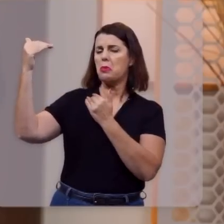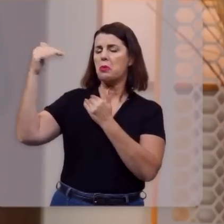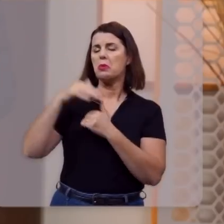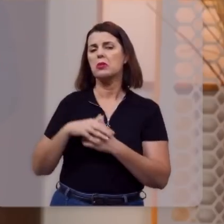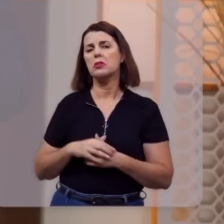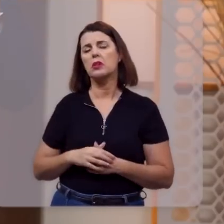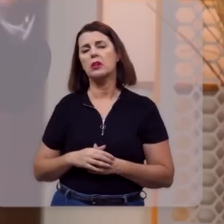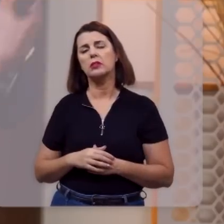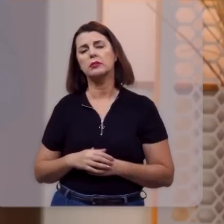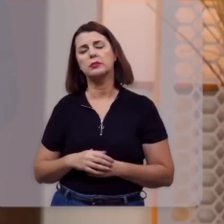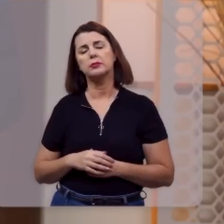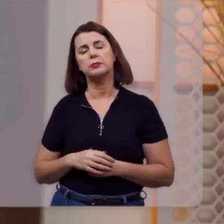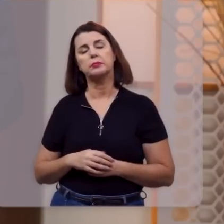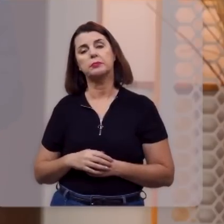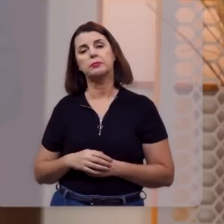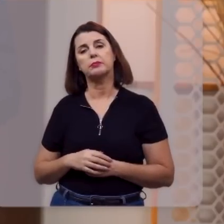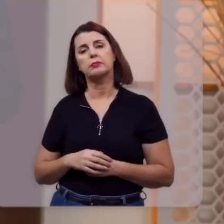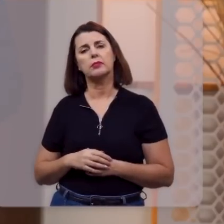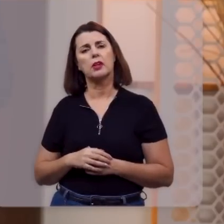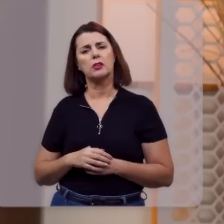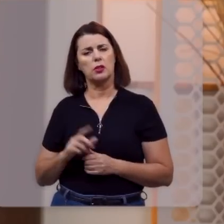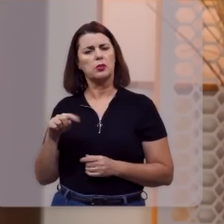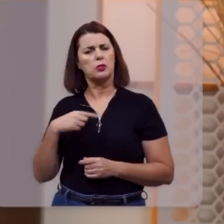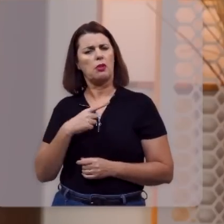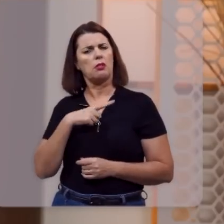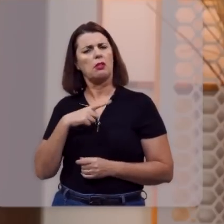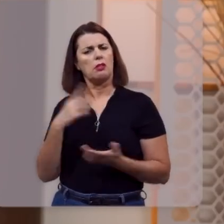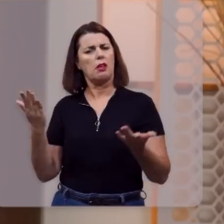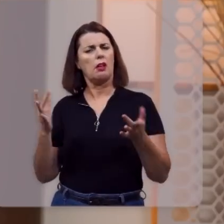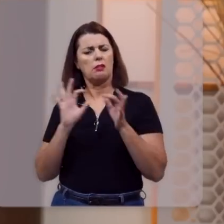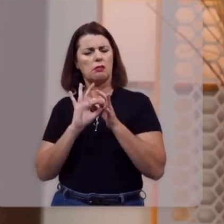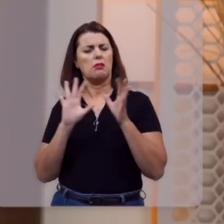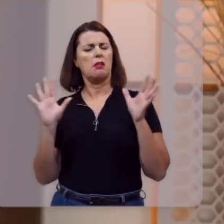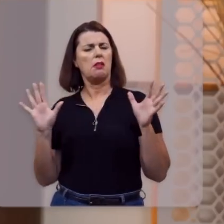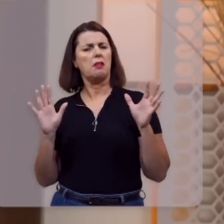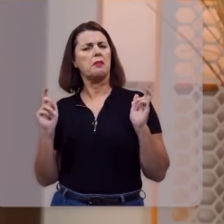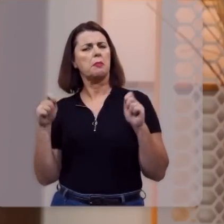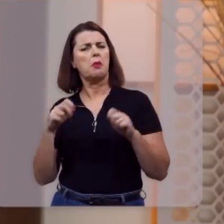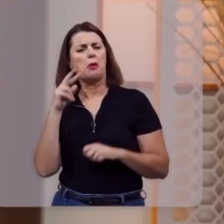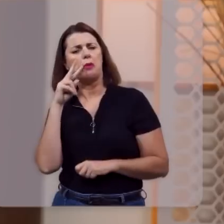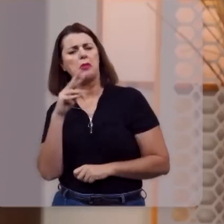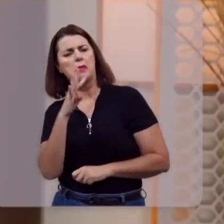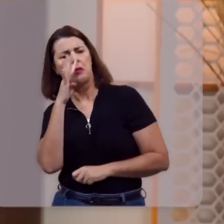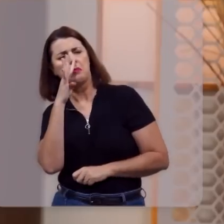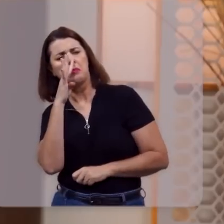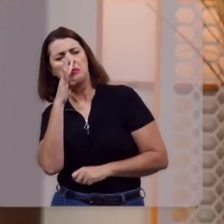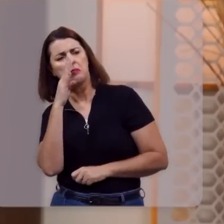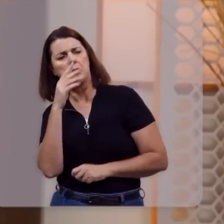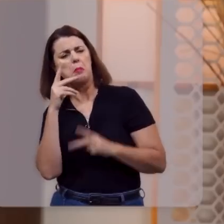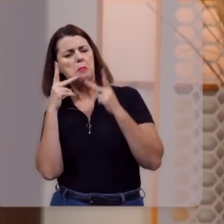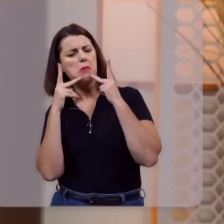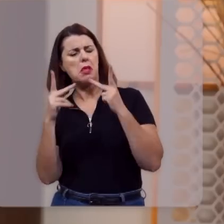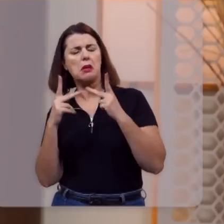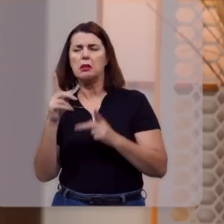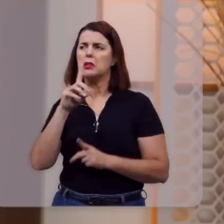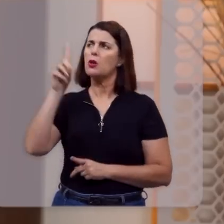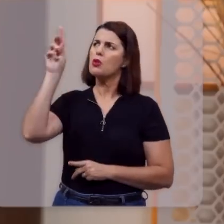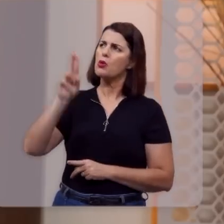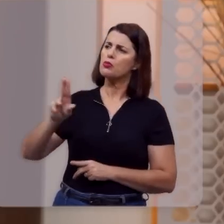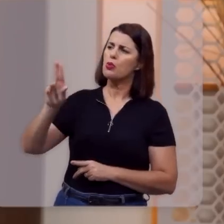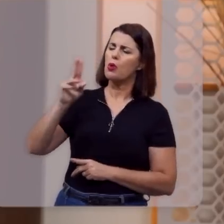ou Billy Graham. Nós temos esses sermões disponíveis hoje. Sermões que Deus usou